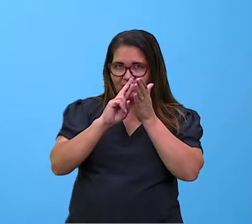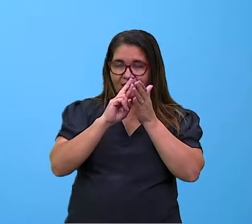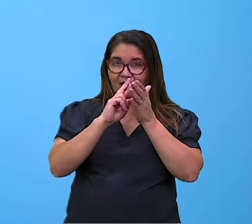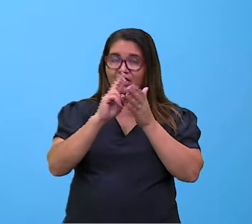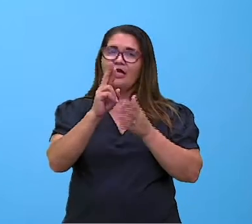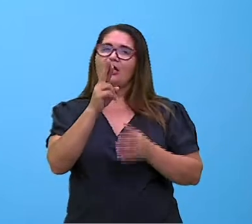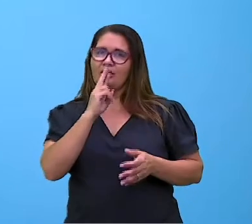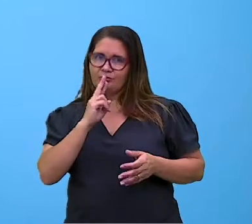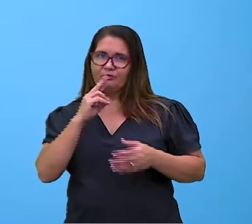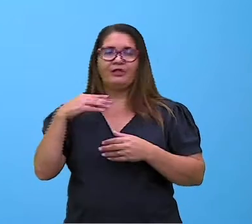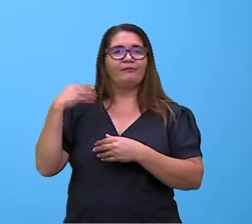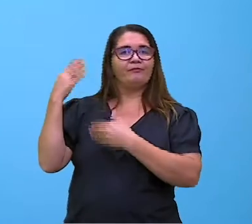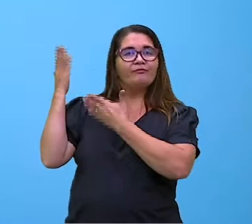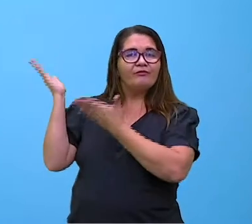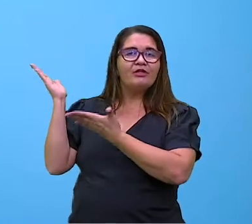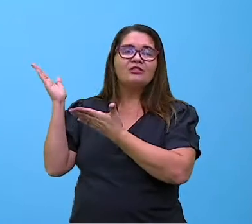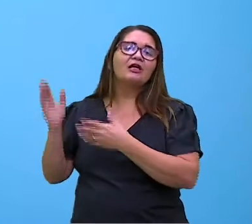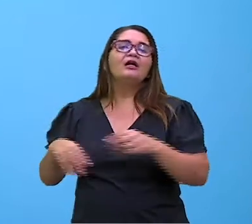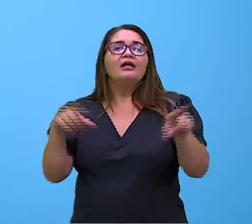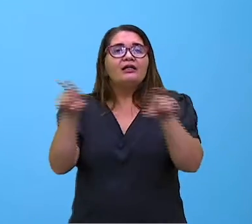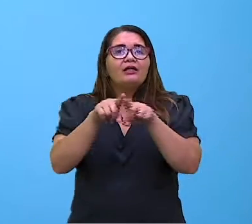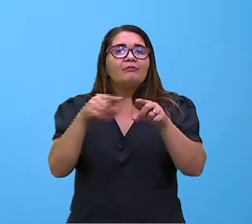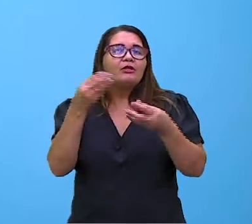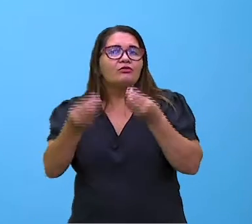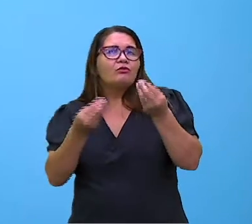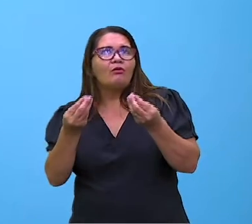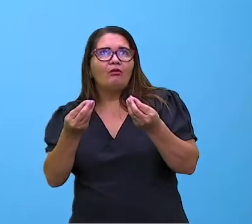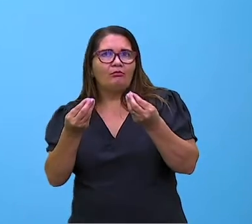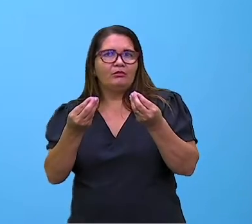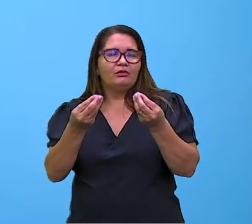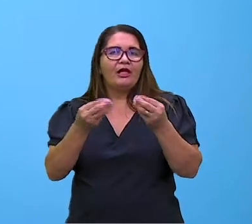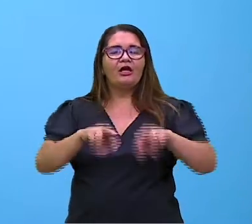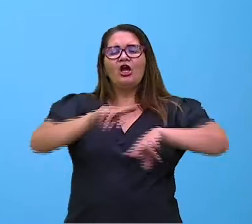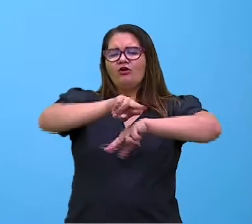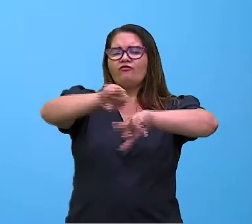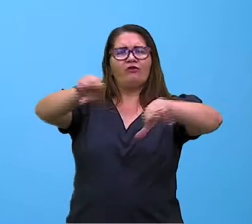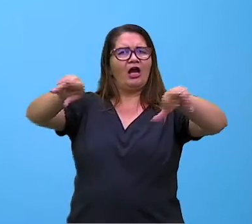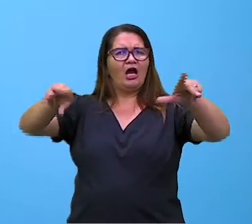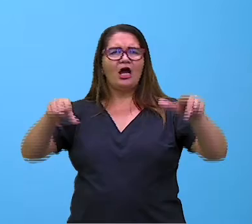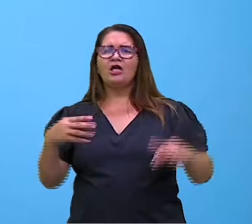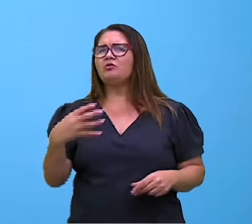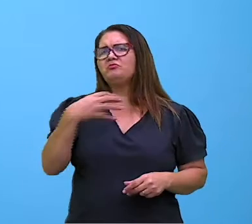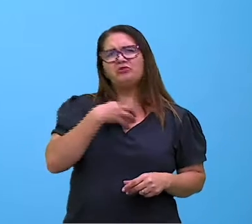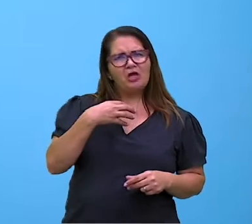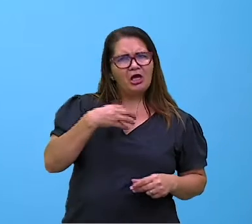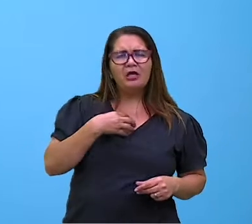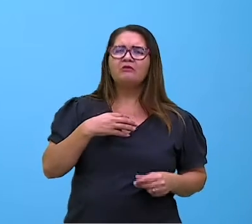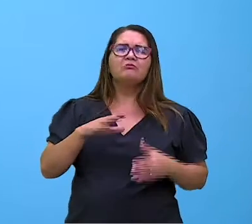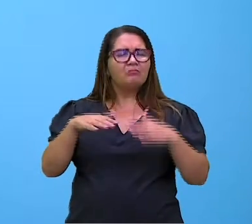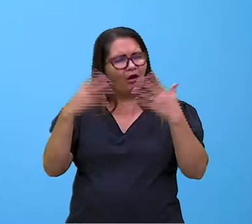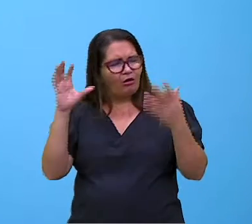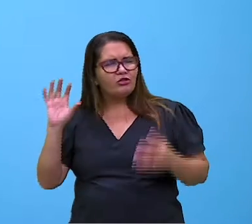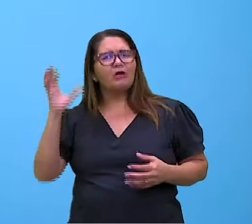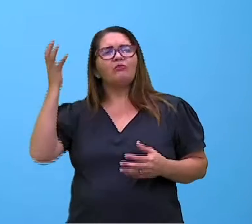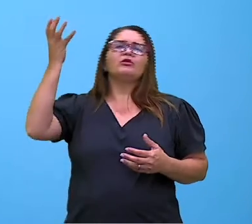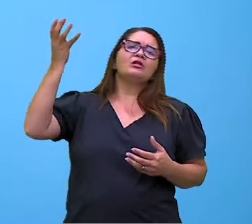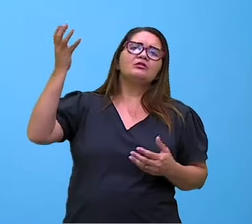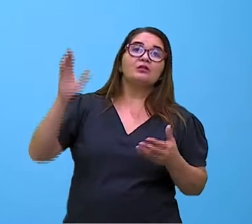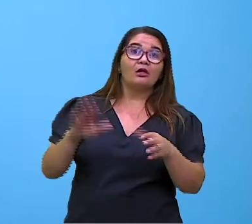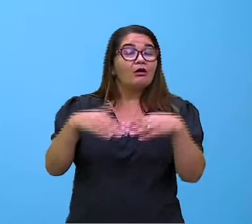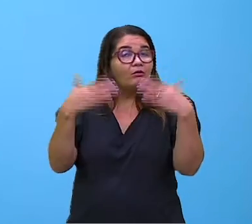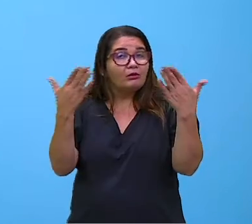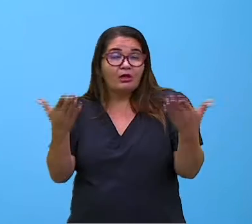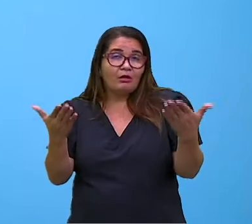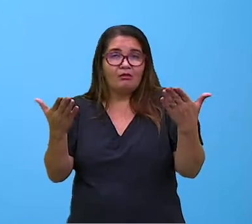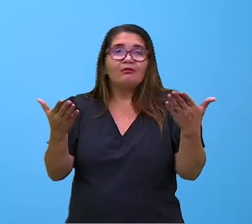Possible answers, né? Nós temos aí as possibilidades de resposta, pode ser husband and wife, né? Que é